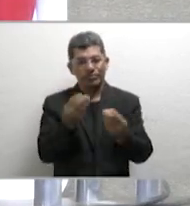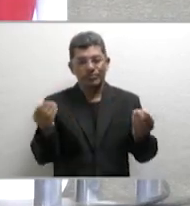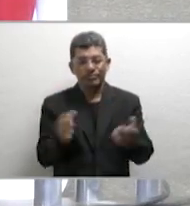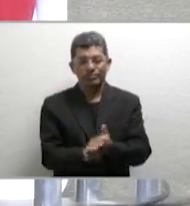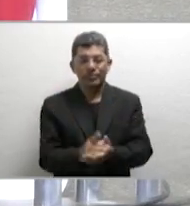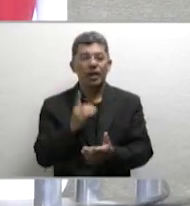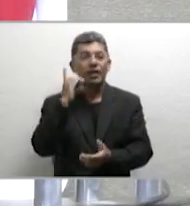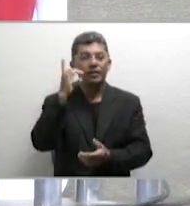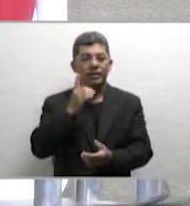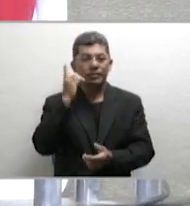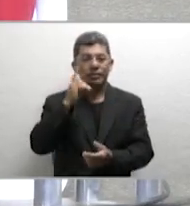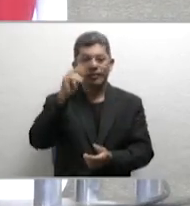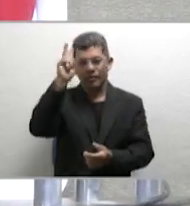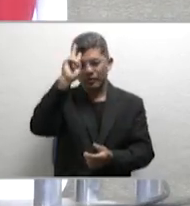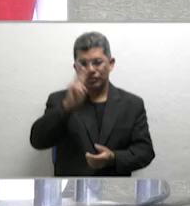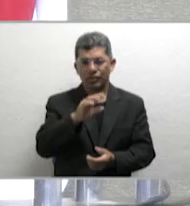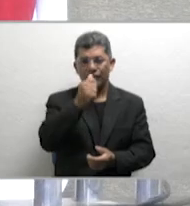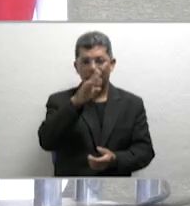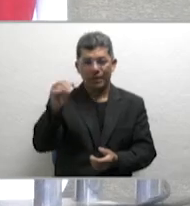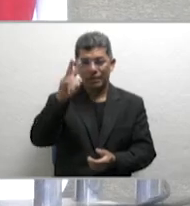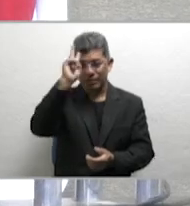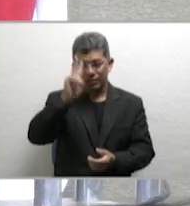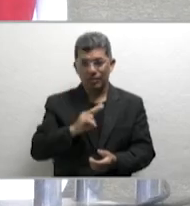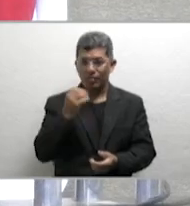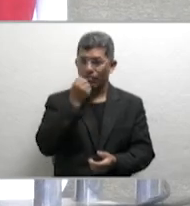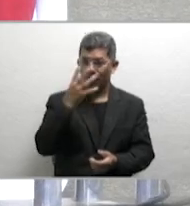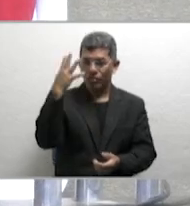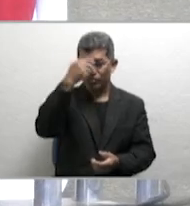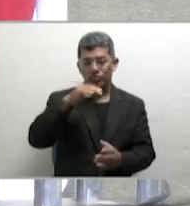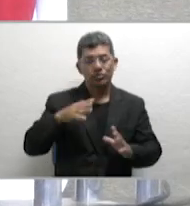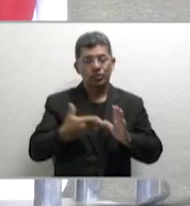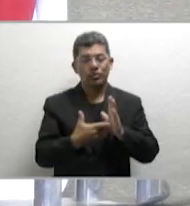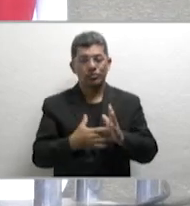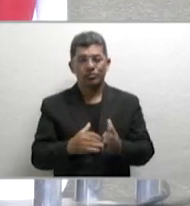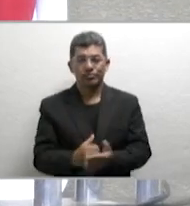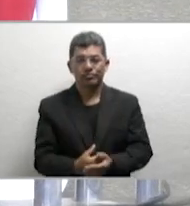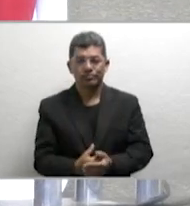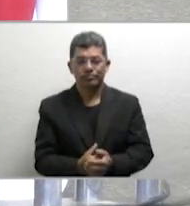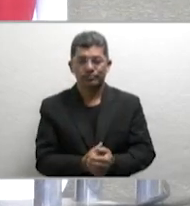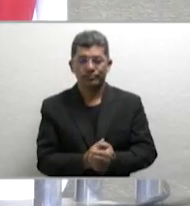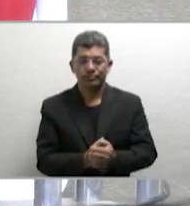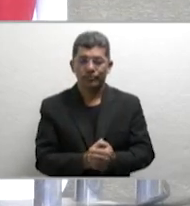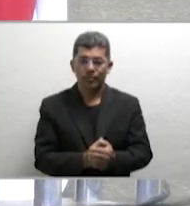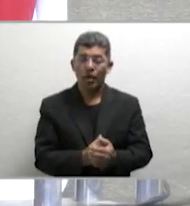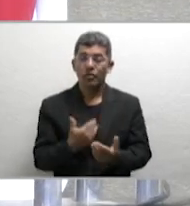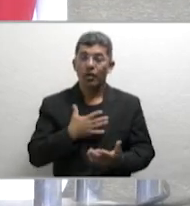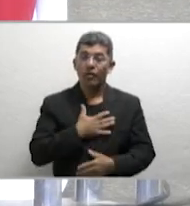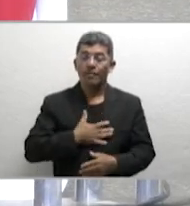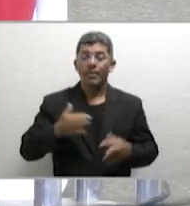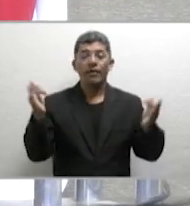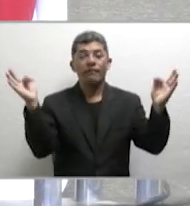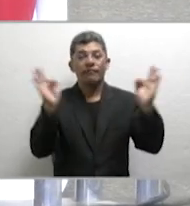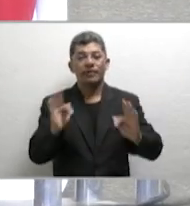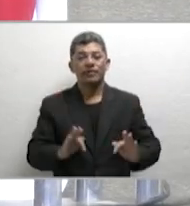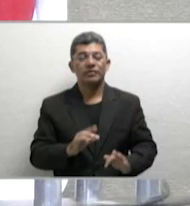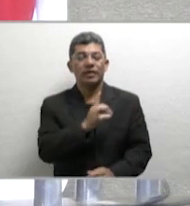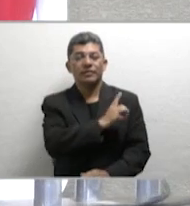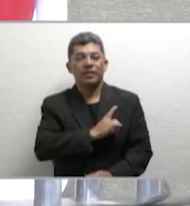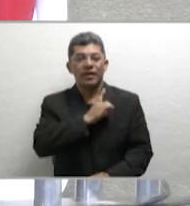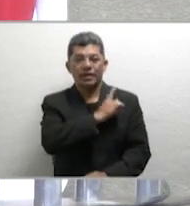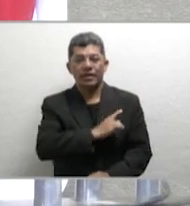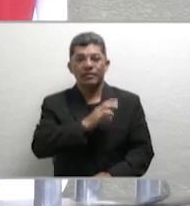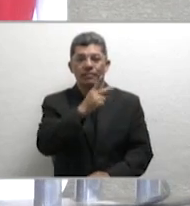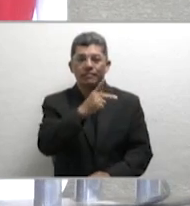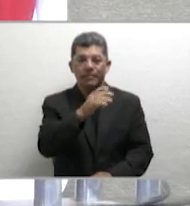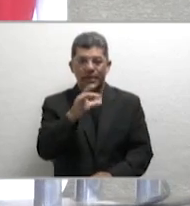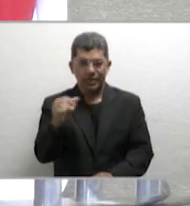Frasch, tem uma história brilhante, que também está aqui. Todos os deputados, então, fico muito feliz. Deputado delegado Péricles,